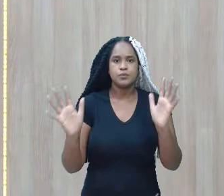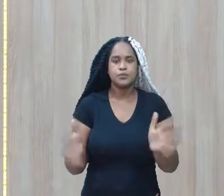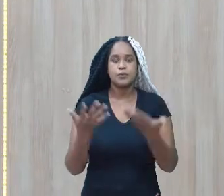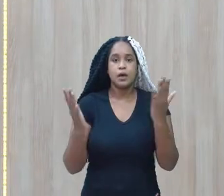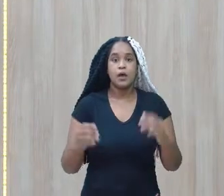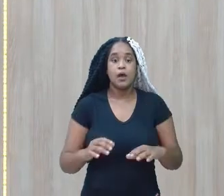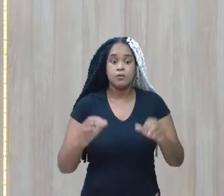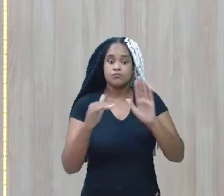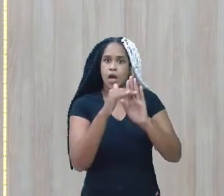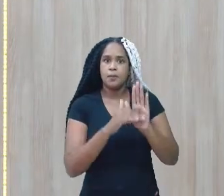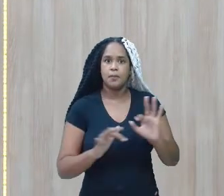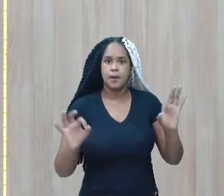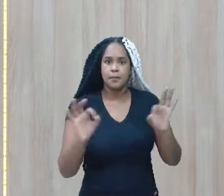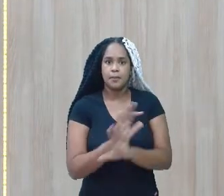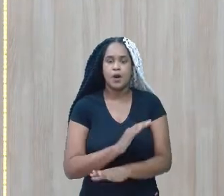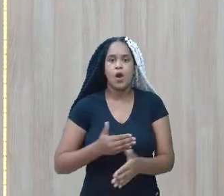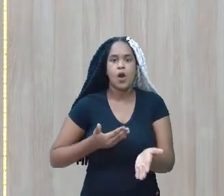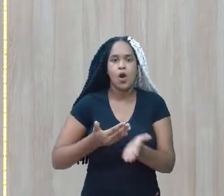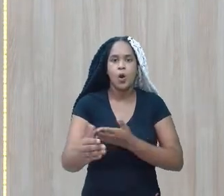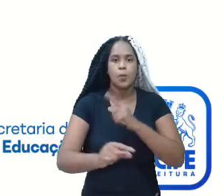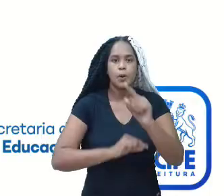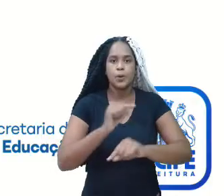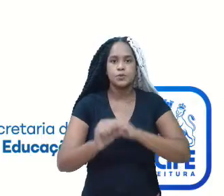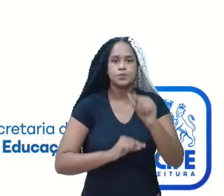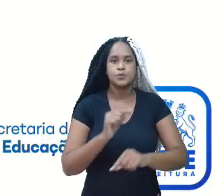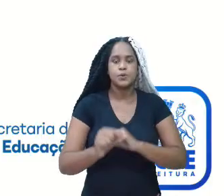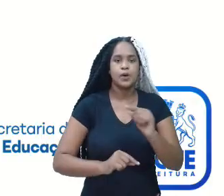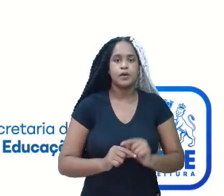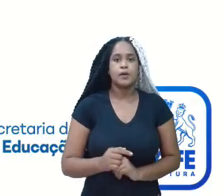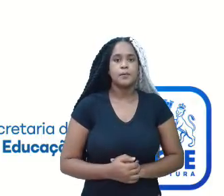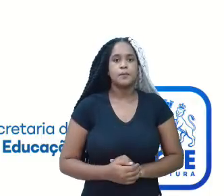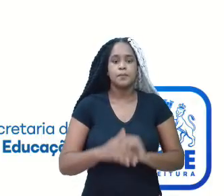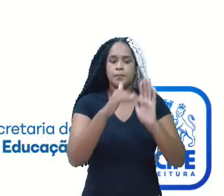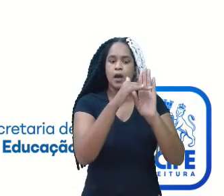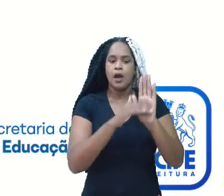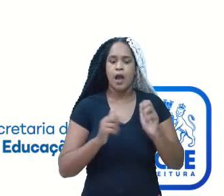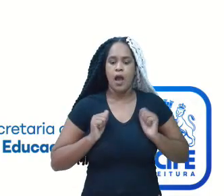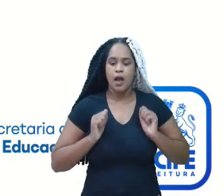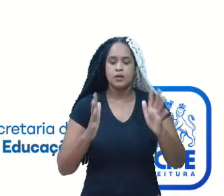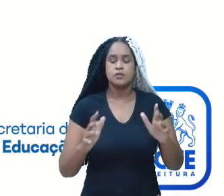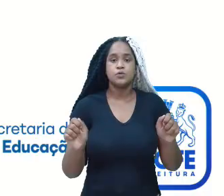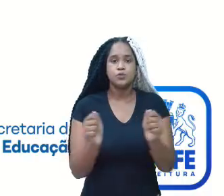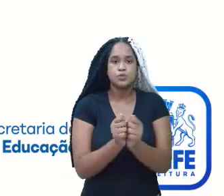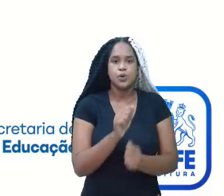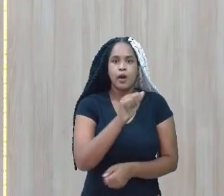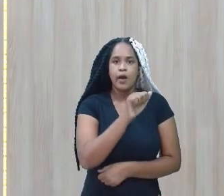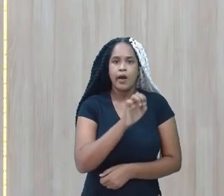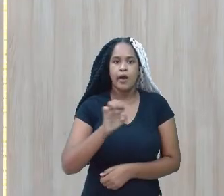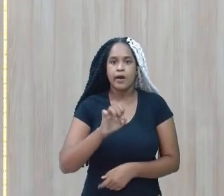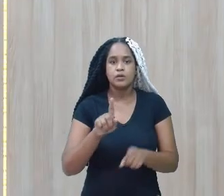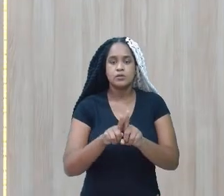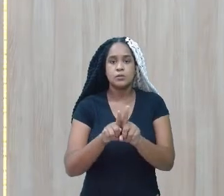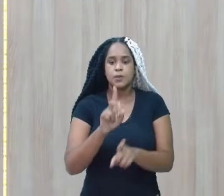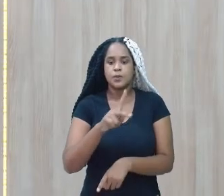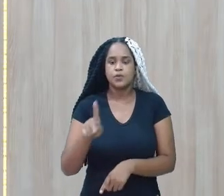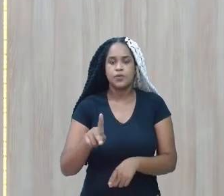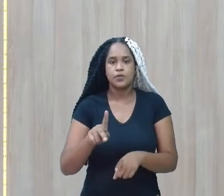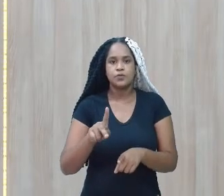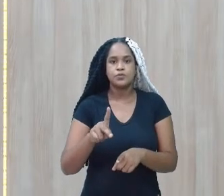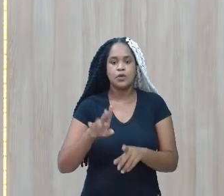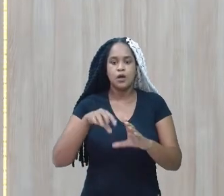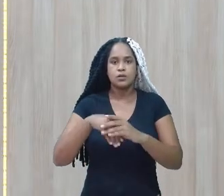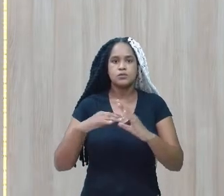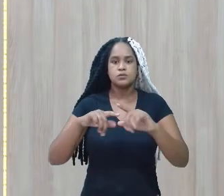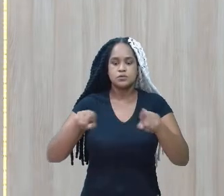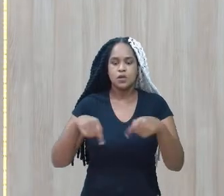sistematizado, entramos no plano de ação, juntamente com a AE, juntamente com a professora da sala regular. Que o